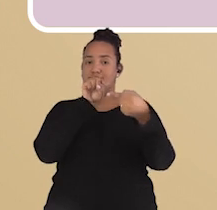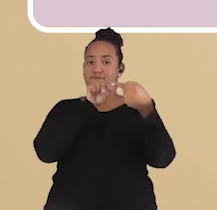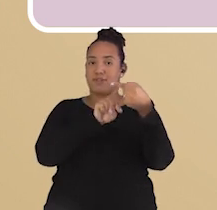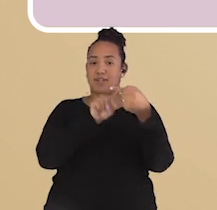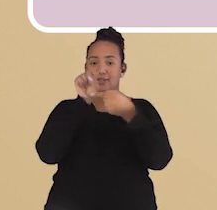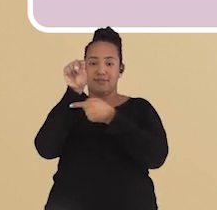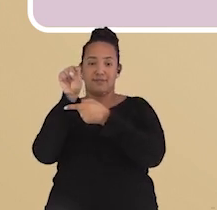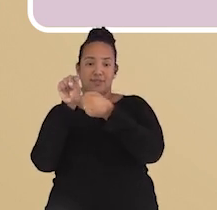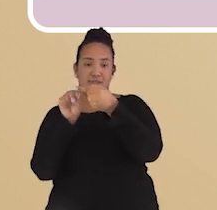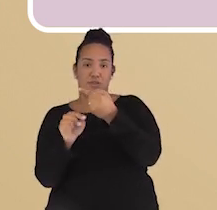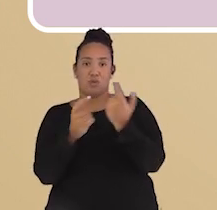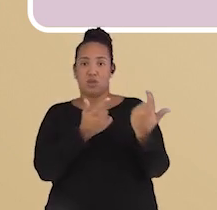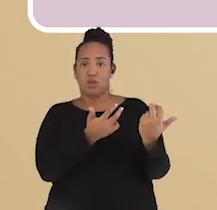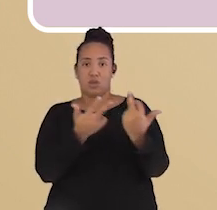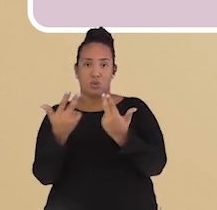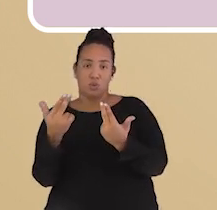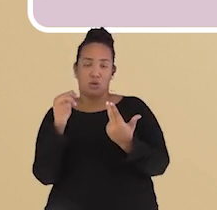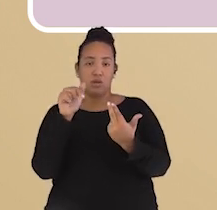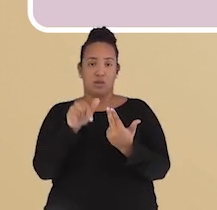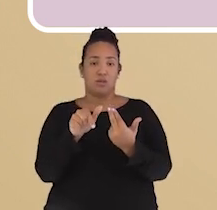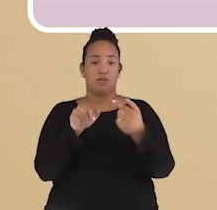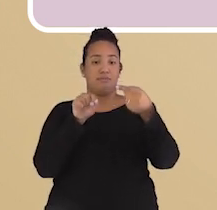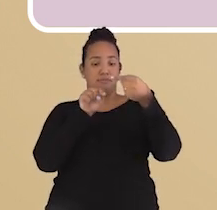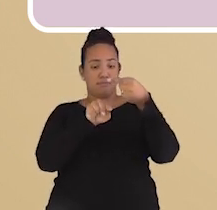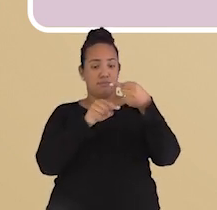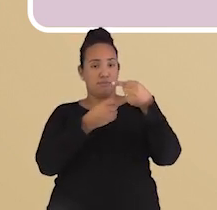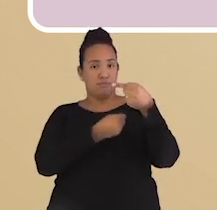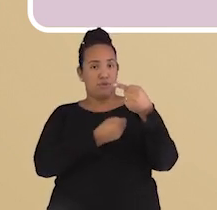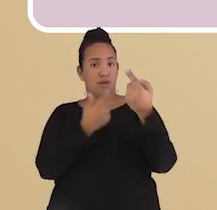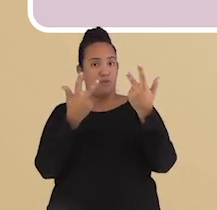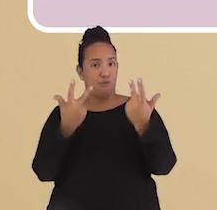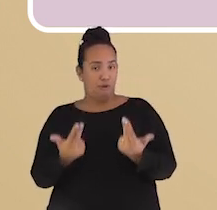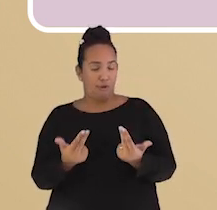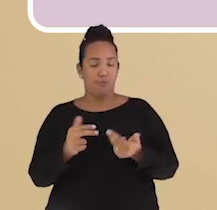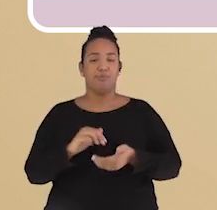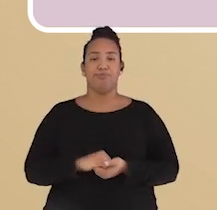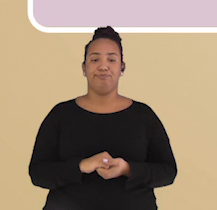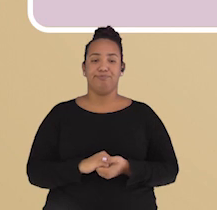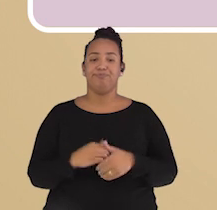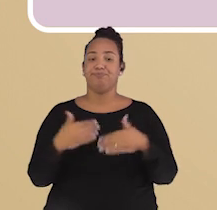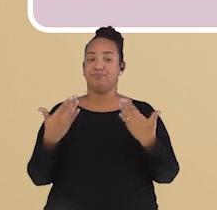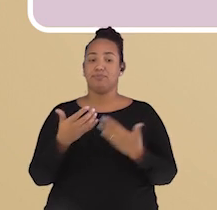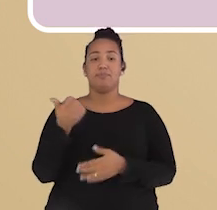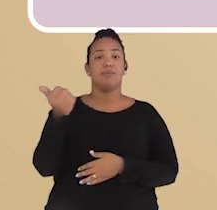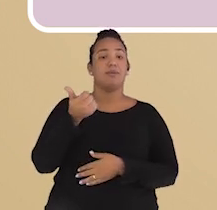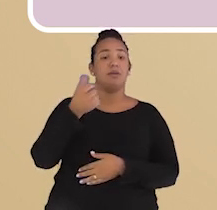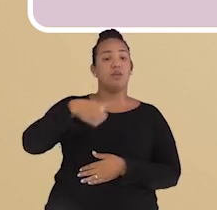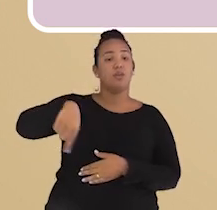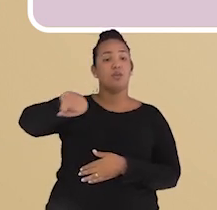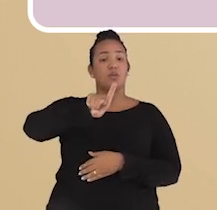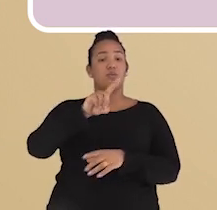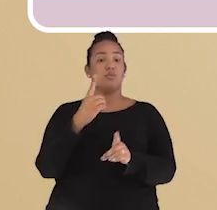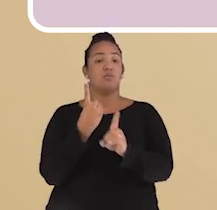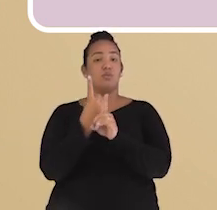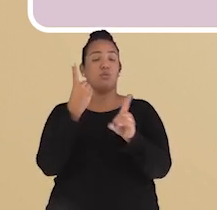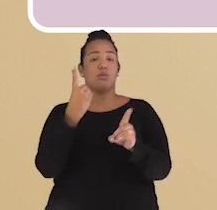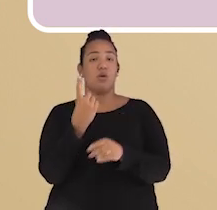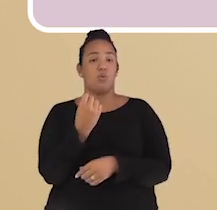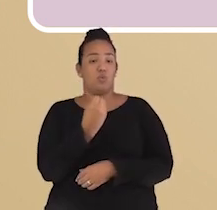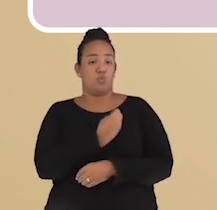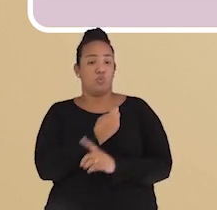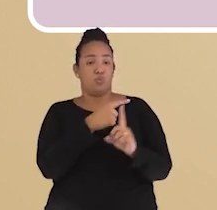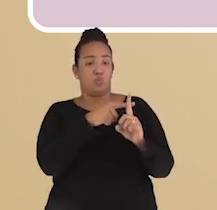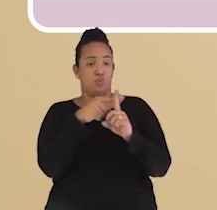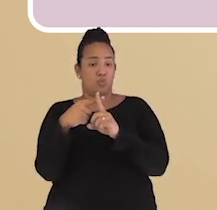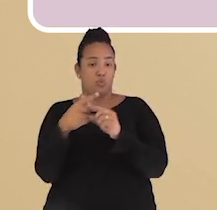e que tenham o mesmo denominador. Então, primeiro vamos encontrar o múltiplo comum dos